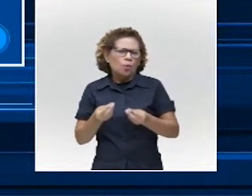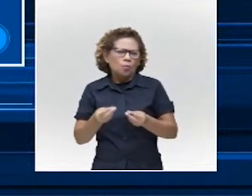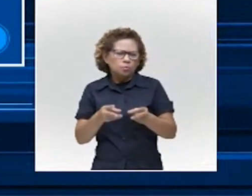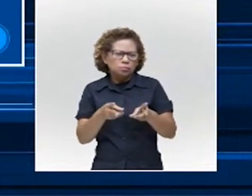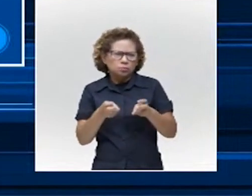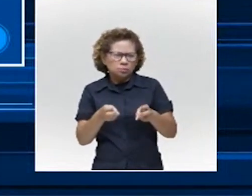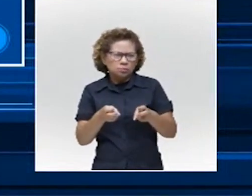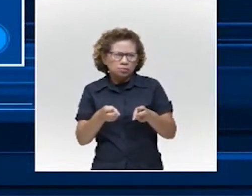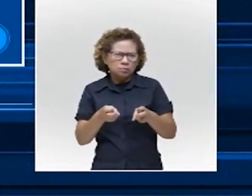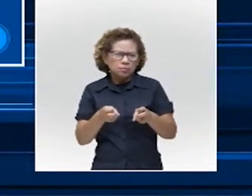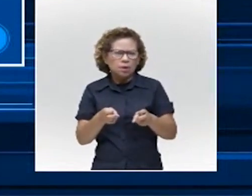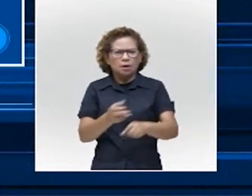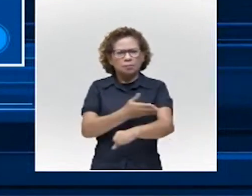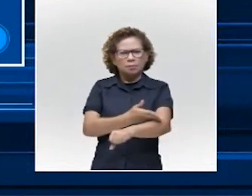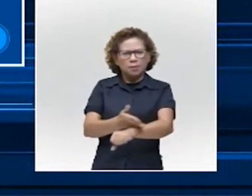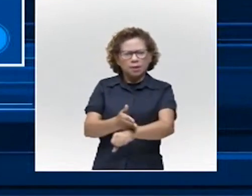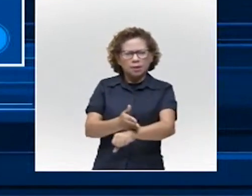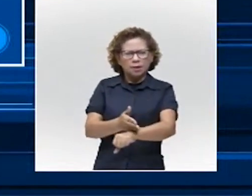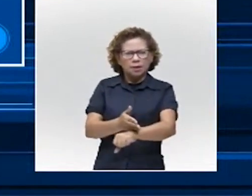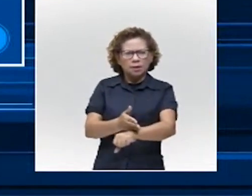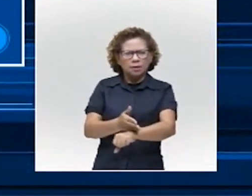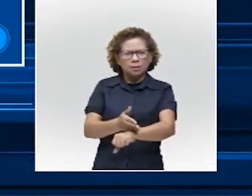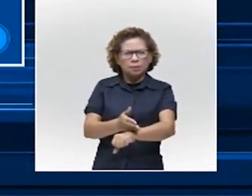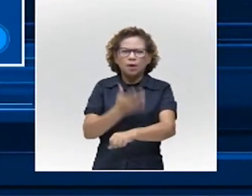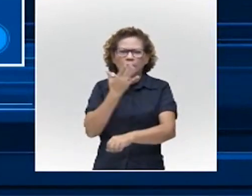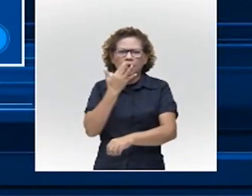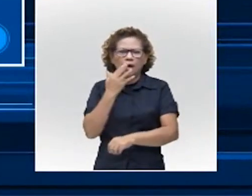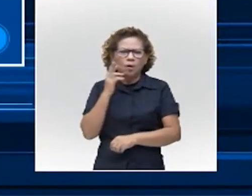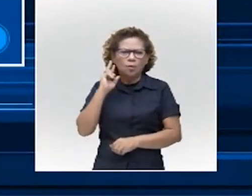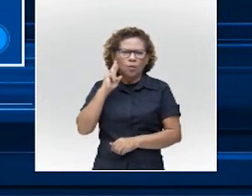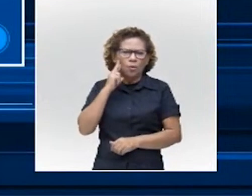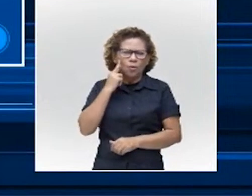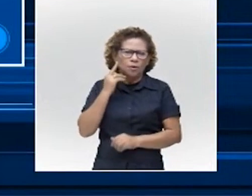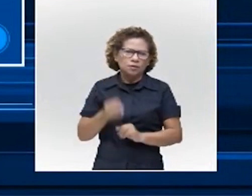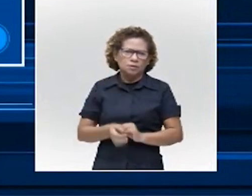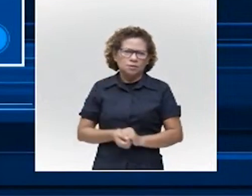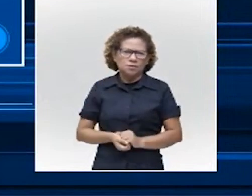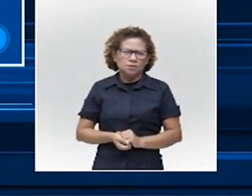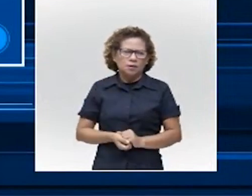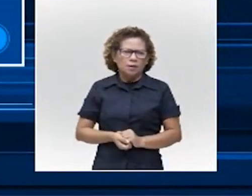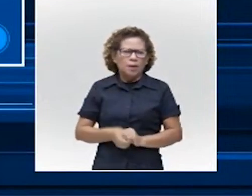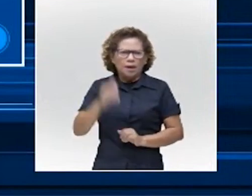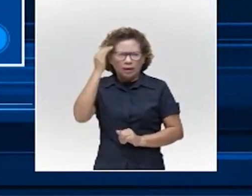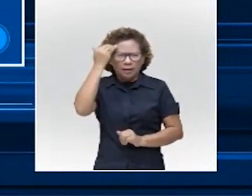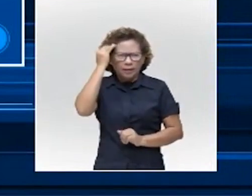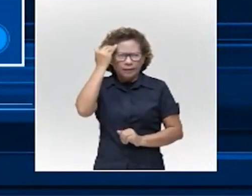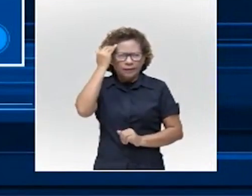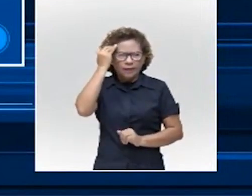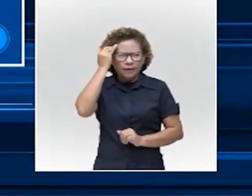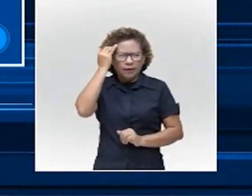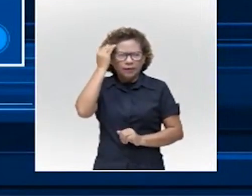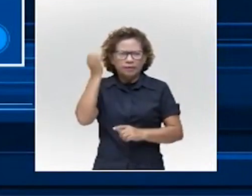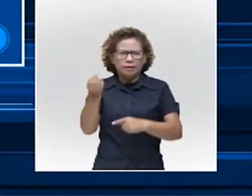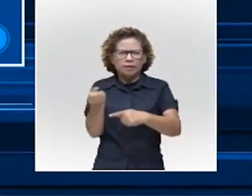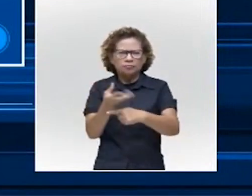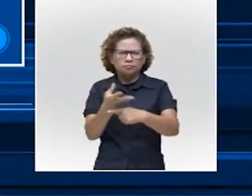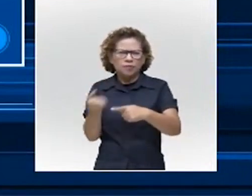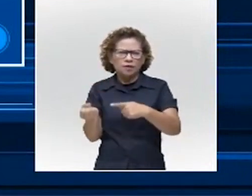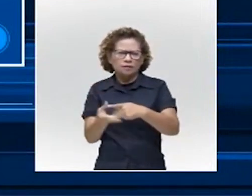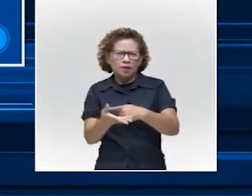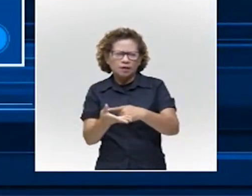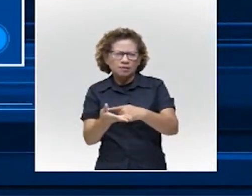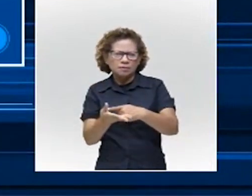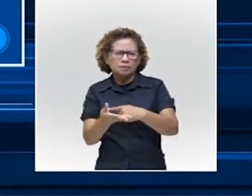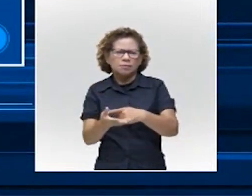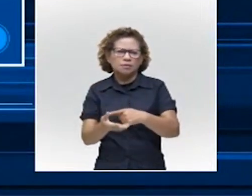de branco e essa parte pintada de rosa, para que a gente possa entender essas frações que são equivalentes. Então, nós dizemos